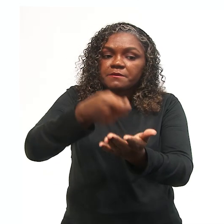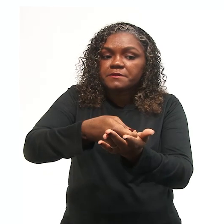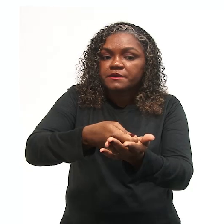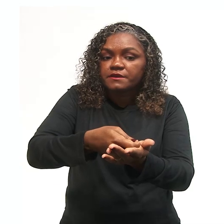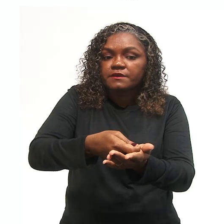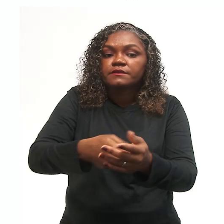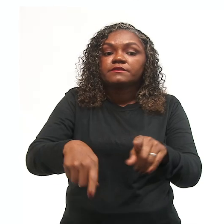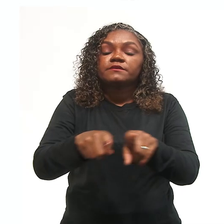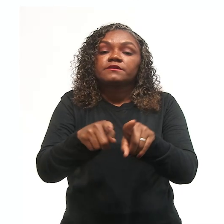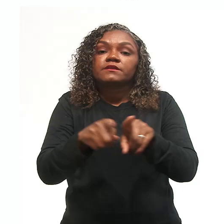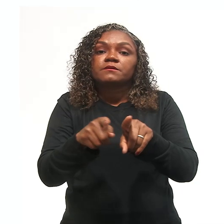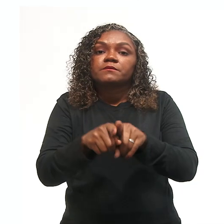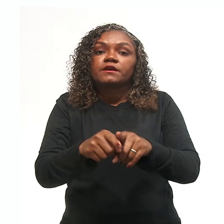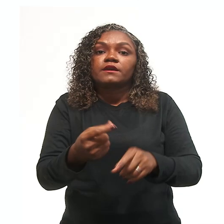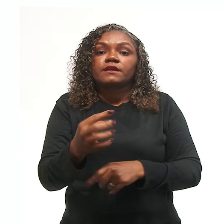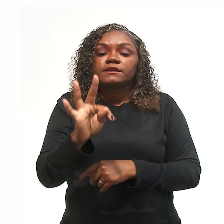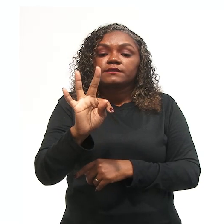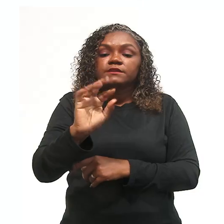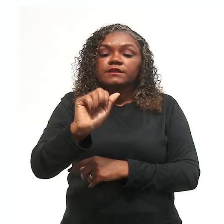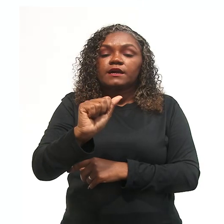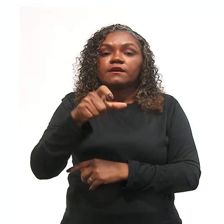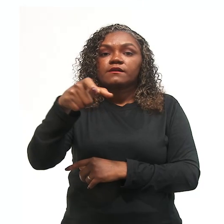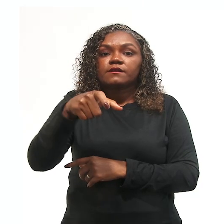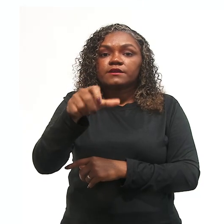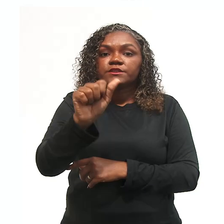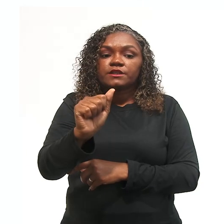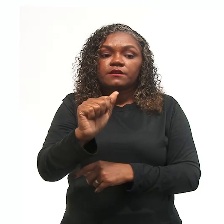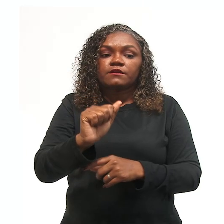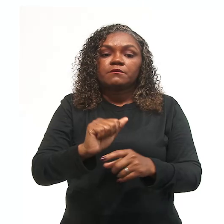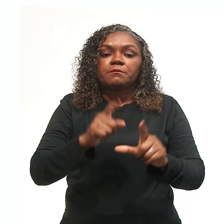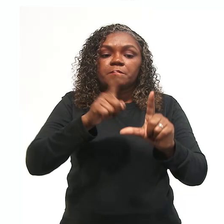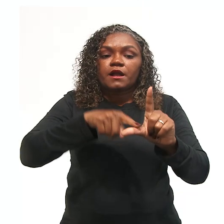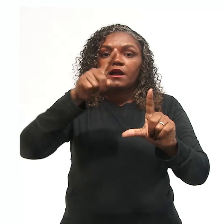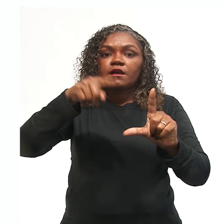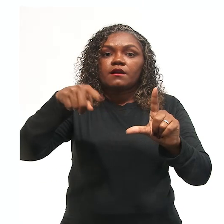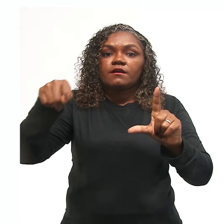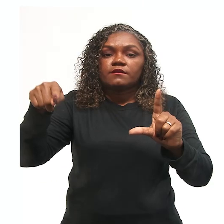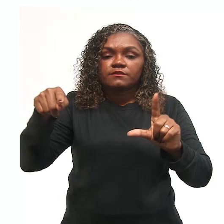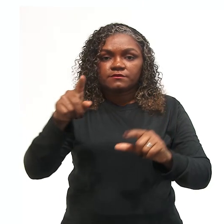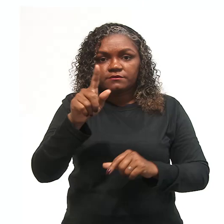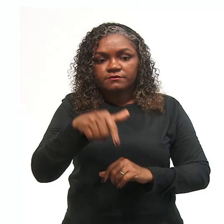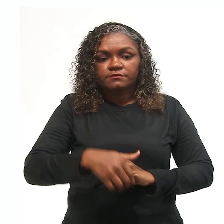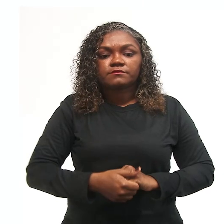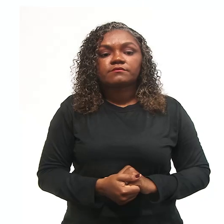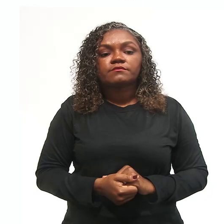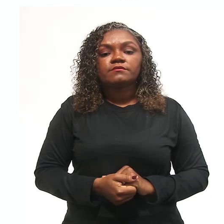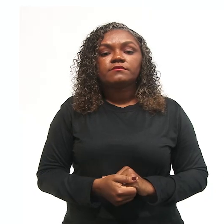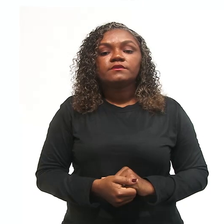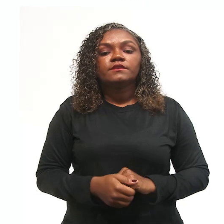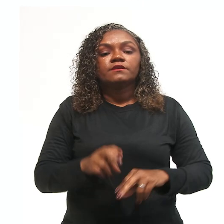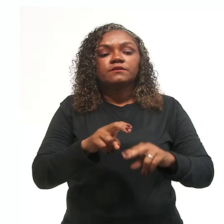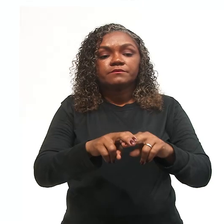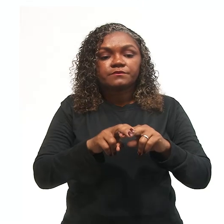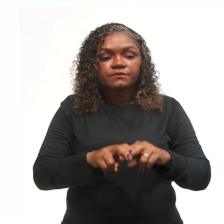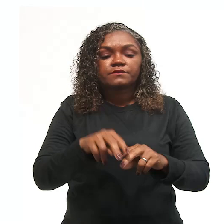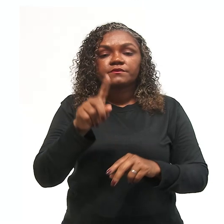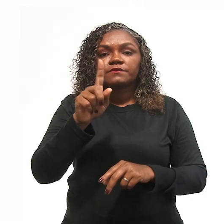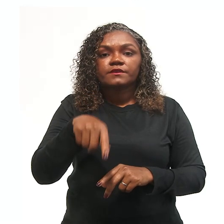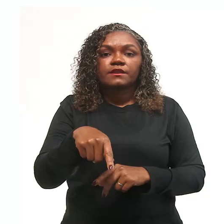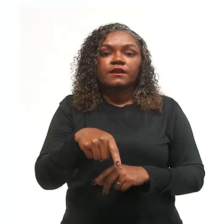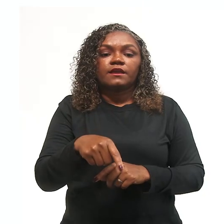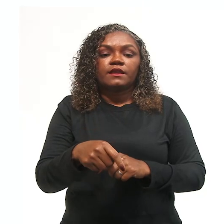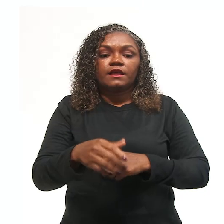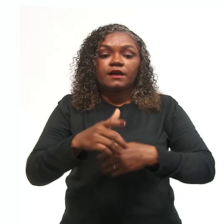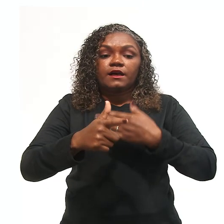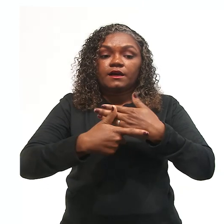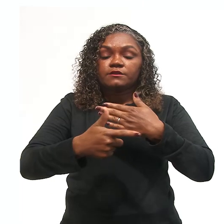de pagamentos e de razoável taxa de crescimento econômico. O mecanismo básico da estabilização é a